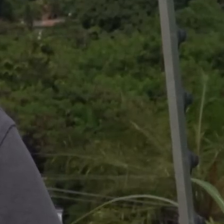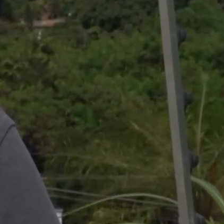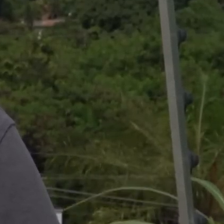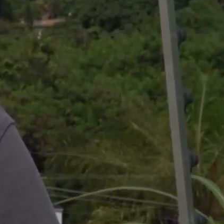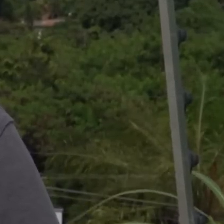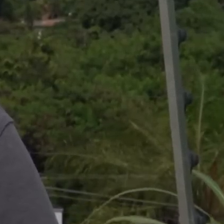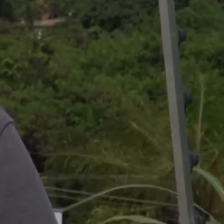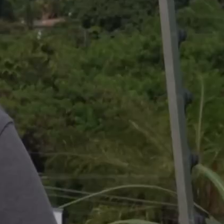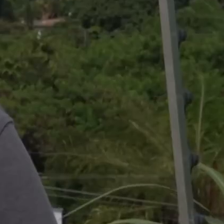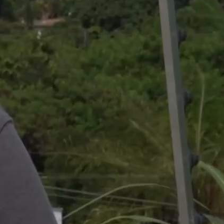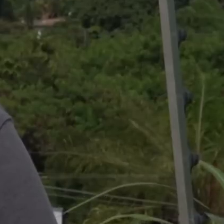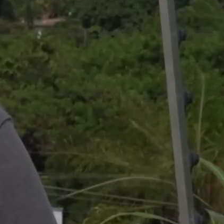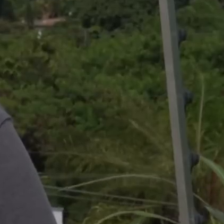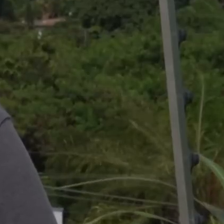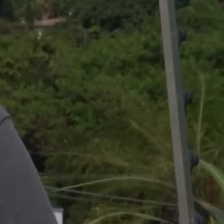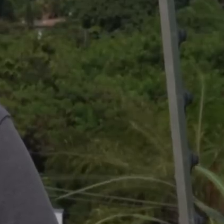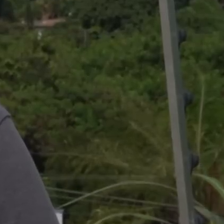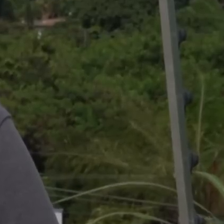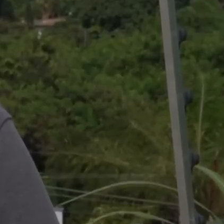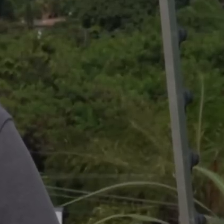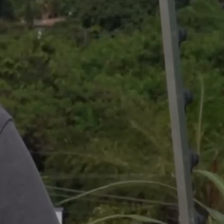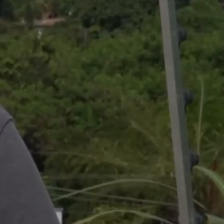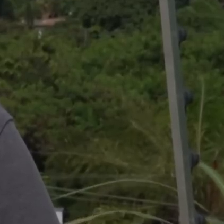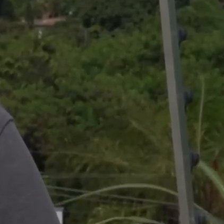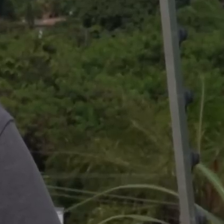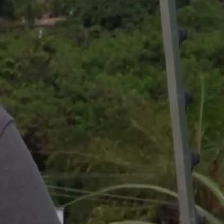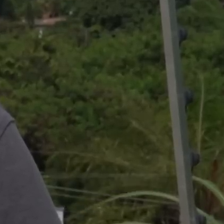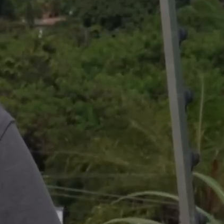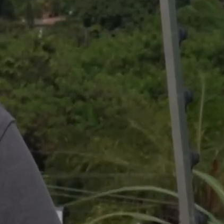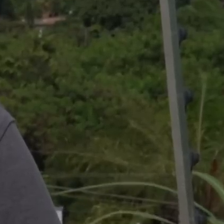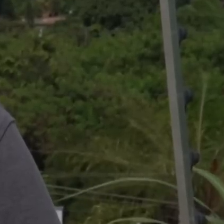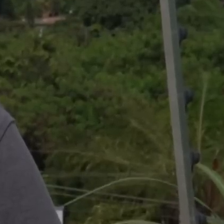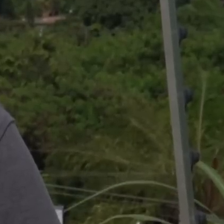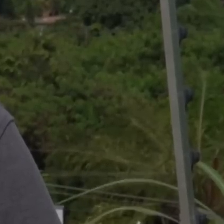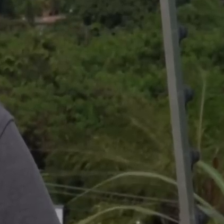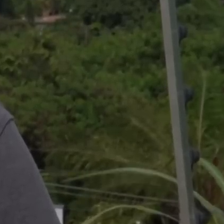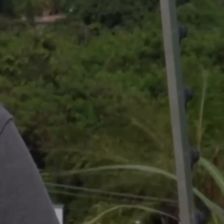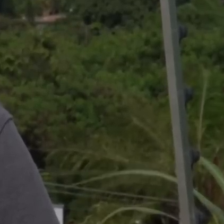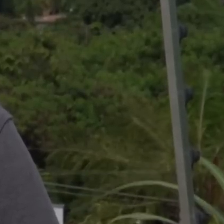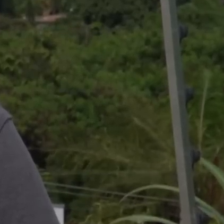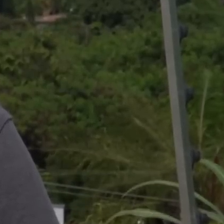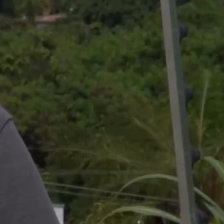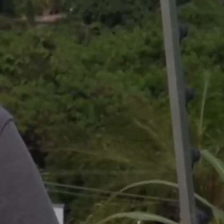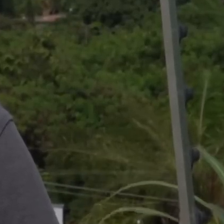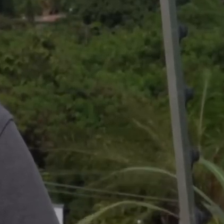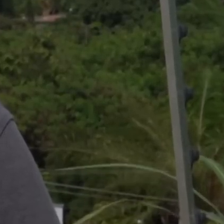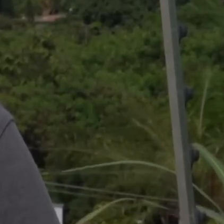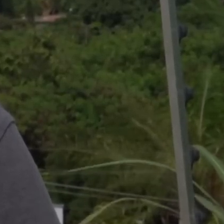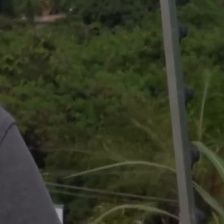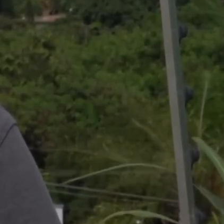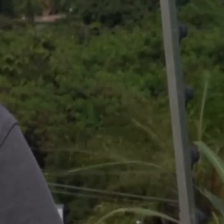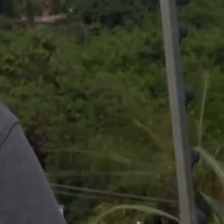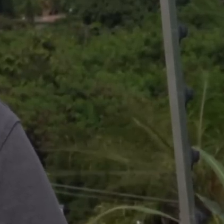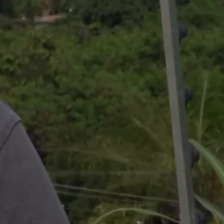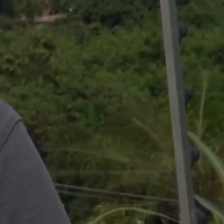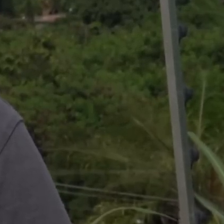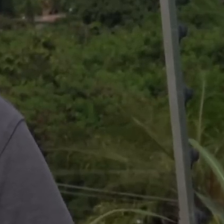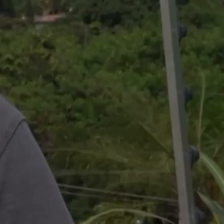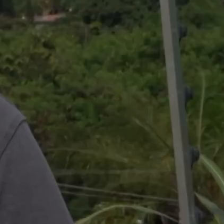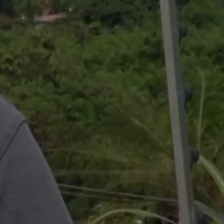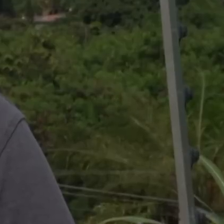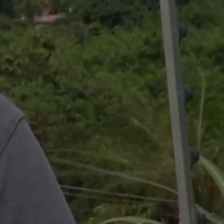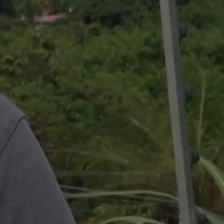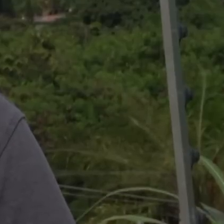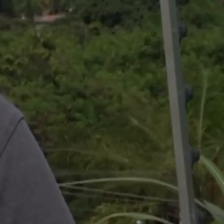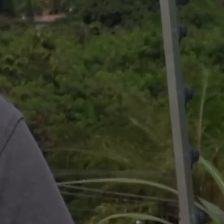porque a gente quer ser feliz, quer ser alegre. Mas a Bíblia ela nos traz que as provações servem para aumentar a nossa confiança em Deus, a nossa